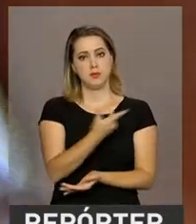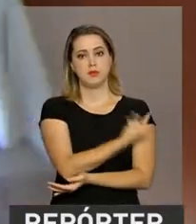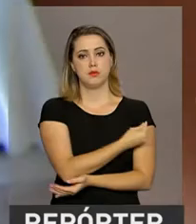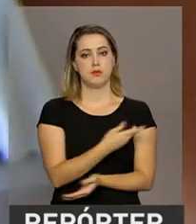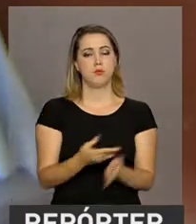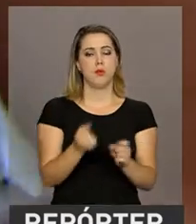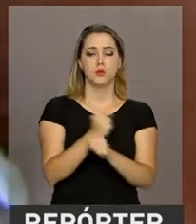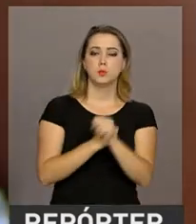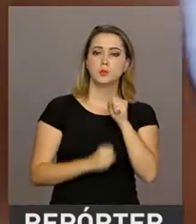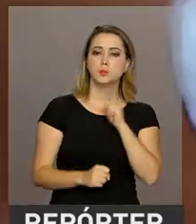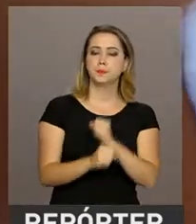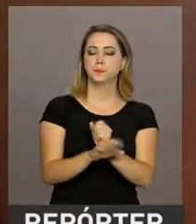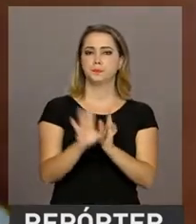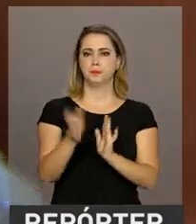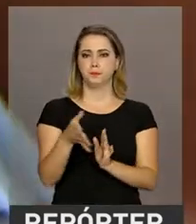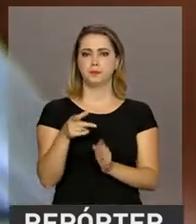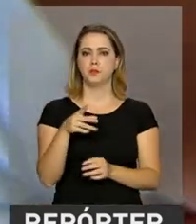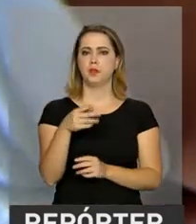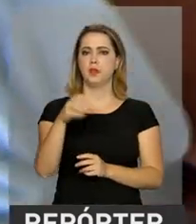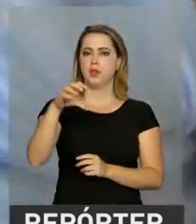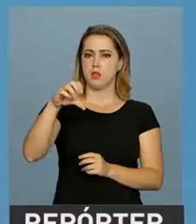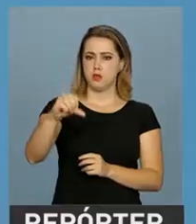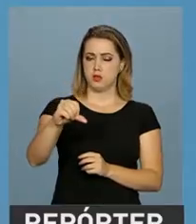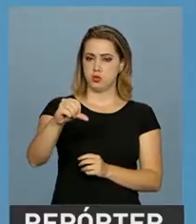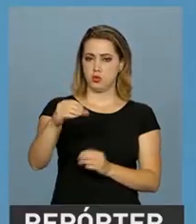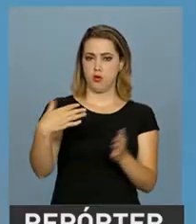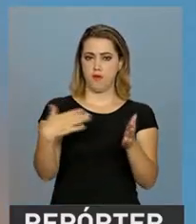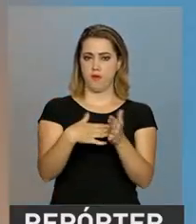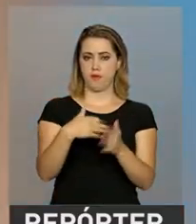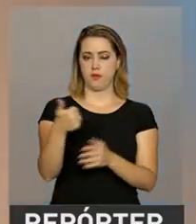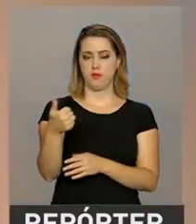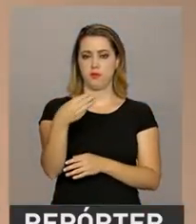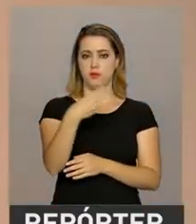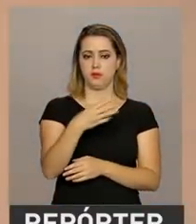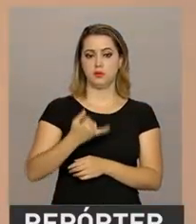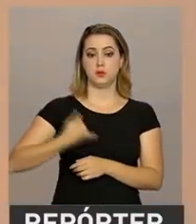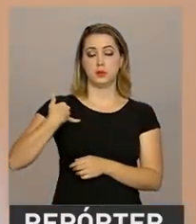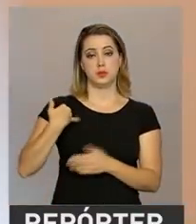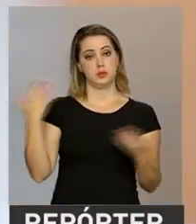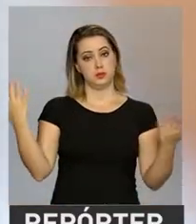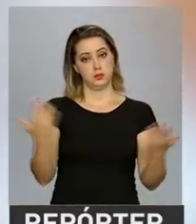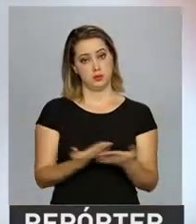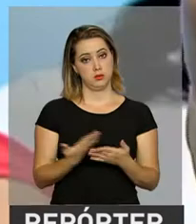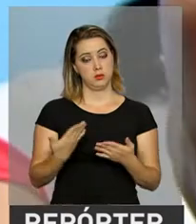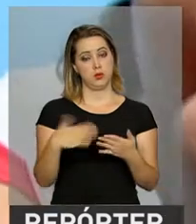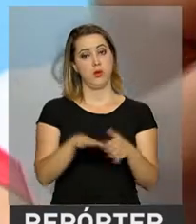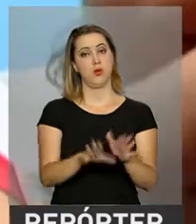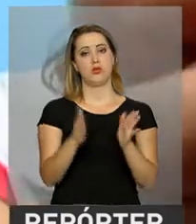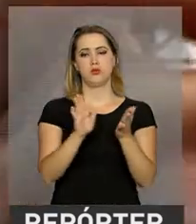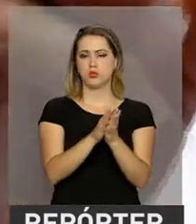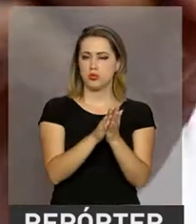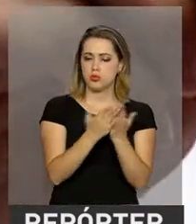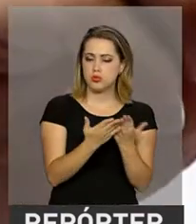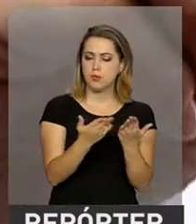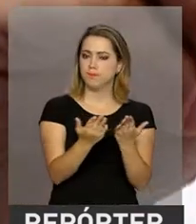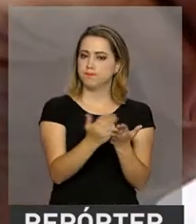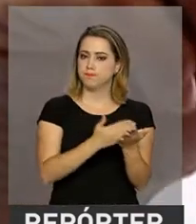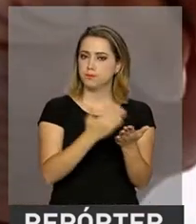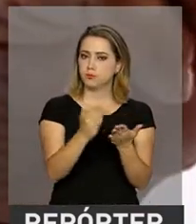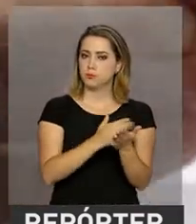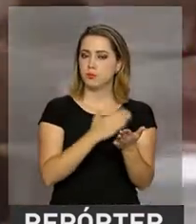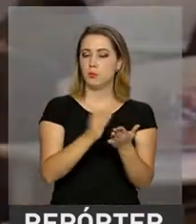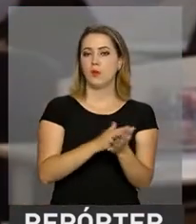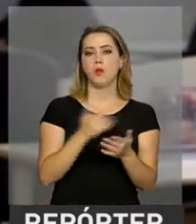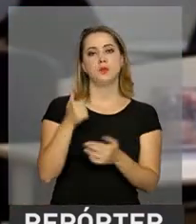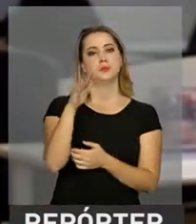a faixa etária para o público feminino era de 9 a 13 anos. Desde a incorporação da vacina no calendário nacional em 2014,